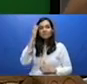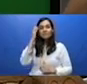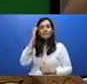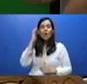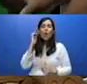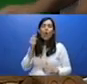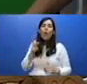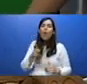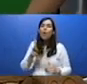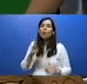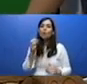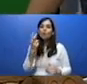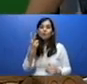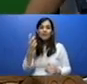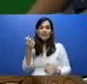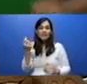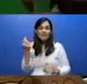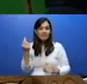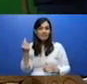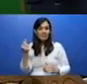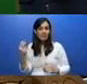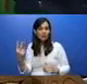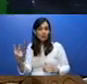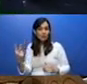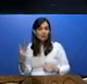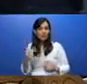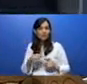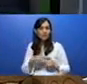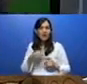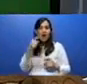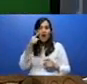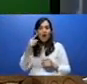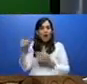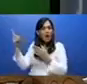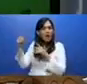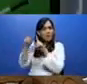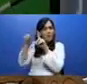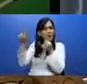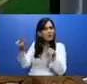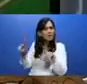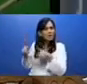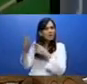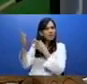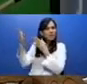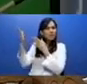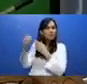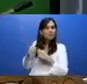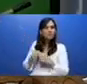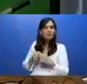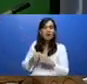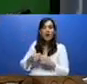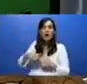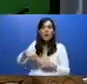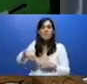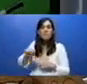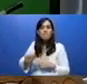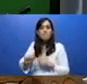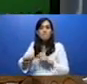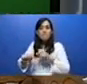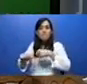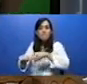Continuando na página 262, crianças, aqui, ó, eles observaram as marcas pegadas,